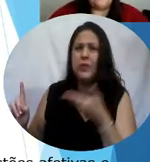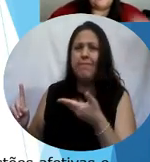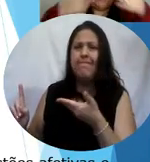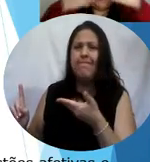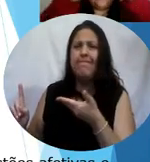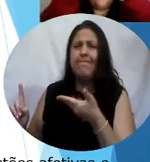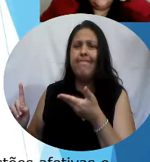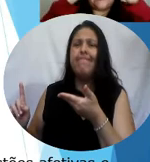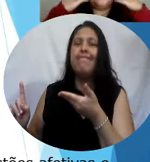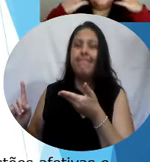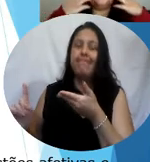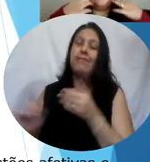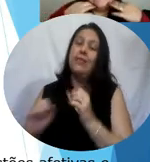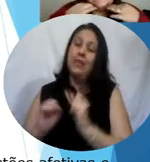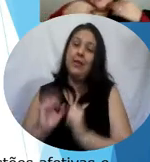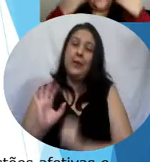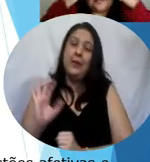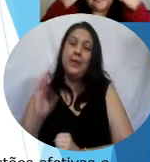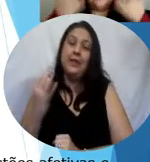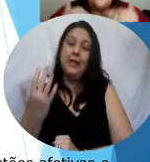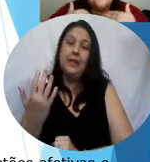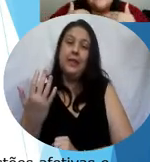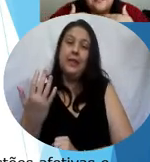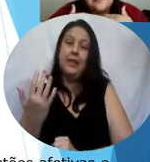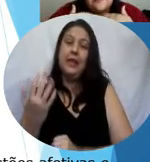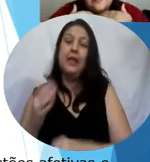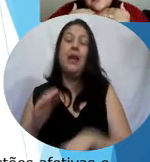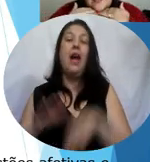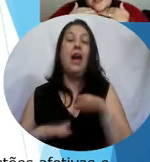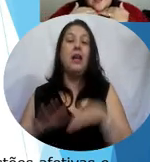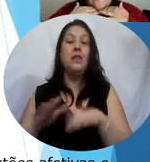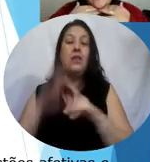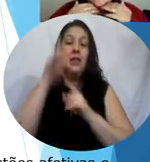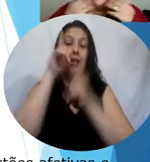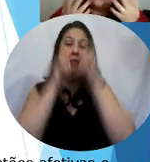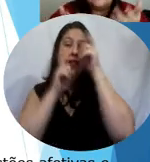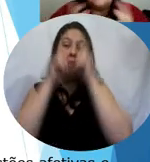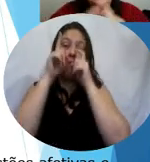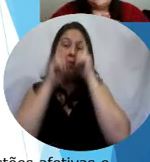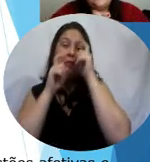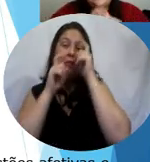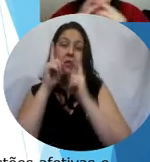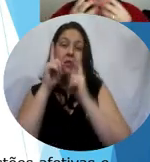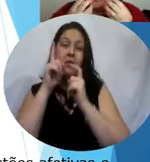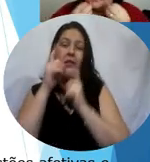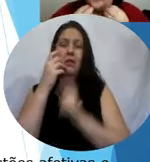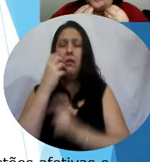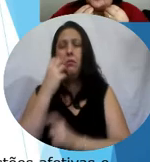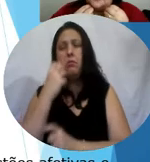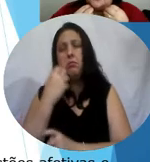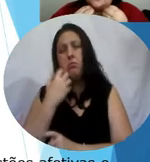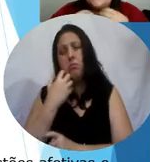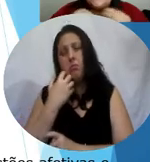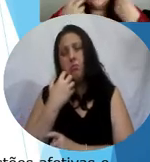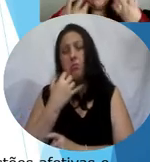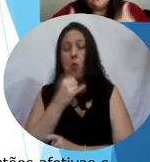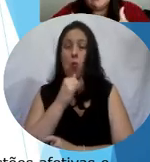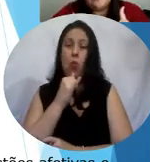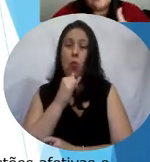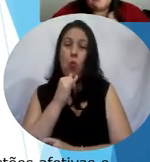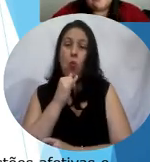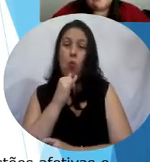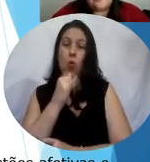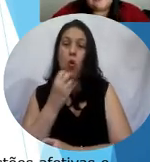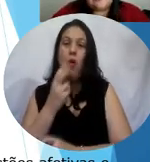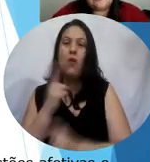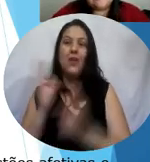né? A dificuldade também, às vezes, na compreensão da nossa expressão facial. Então, às vezes eu estou mais chateada, meu rosto muda, ou quando